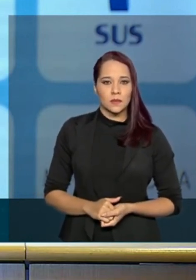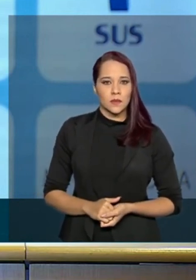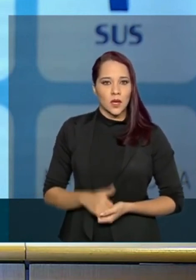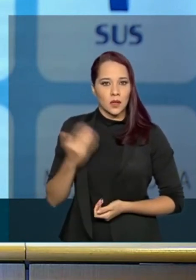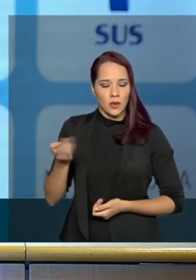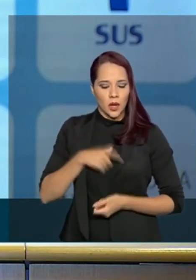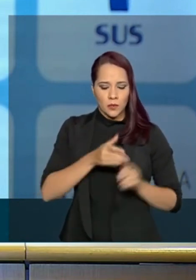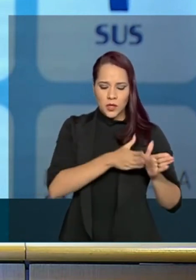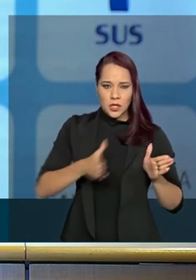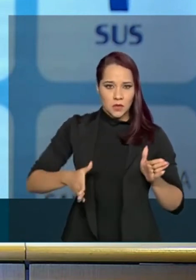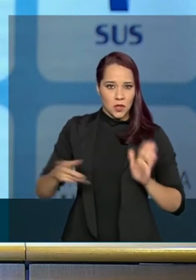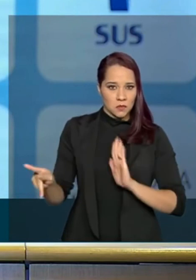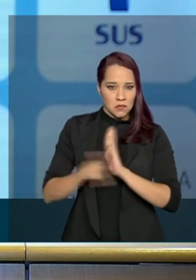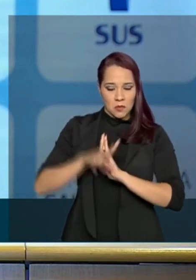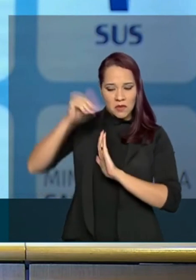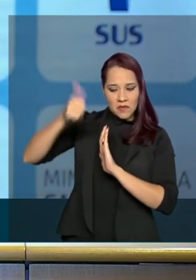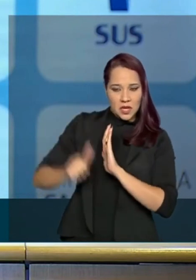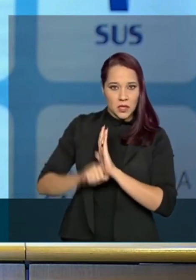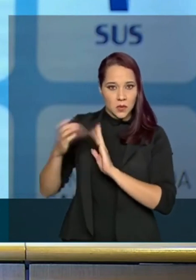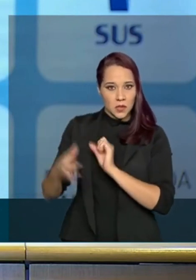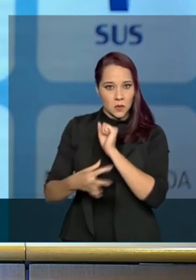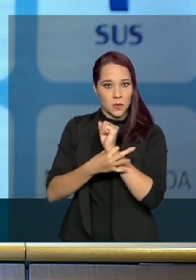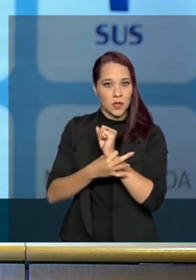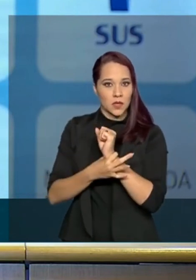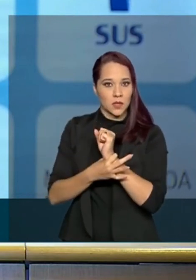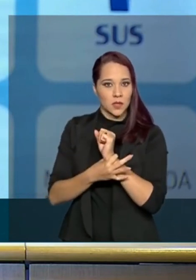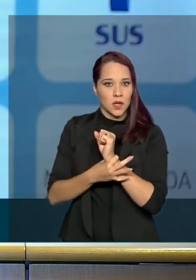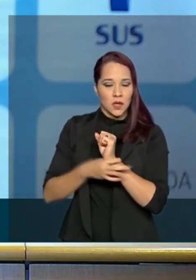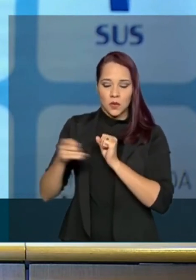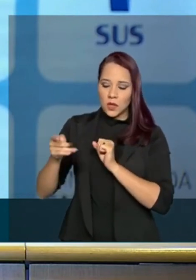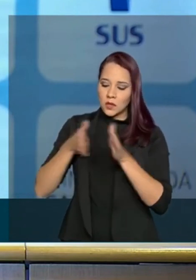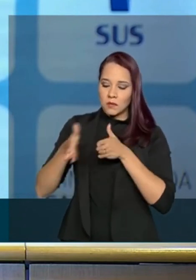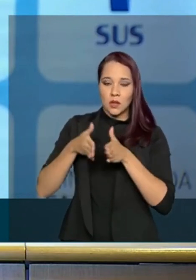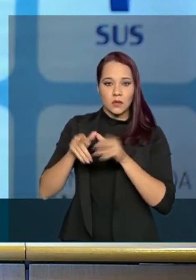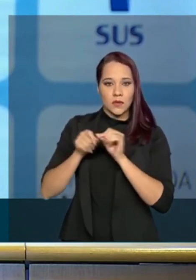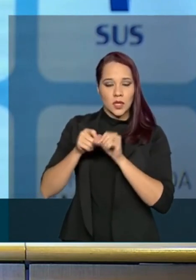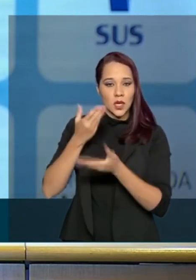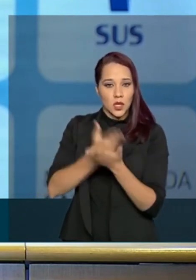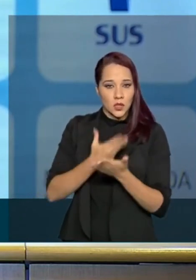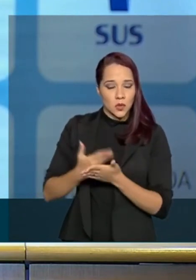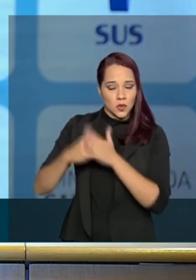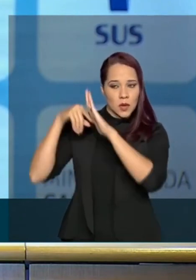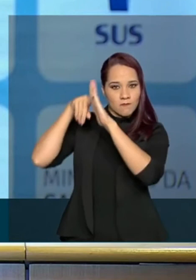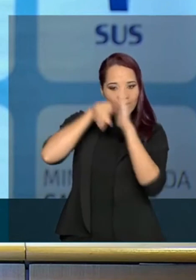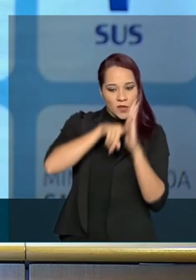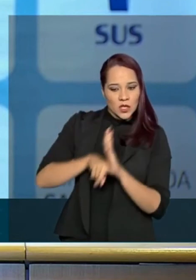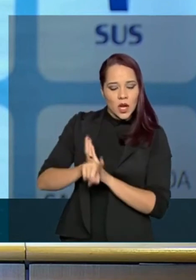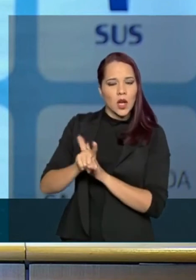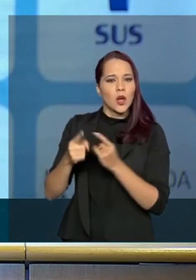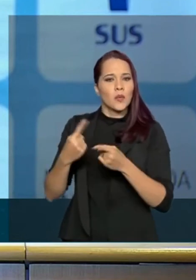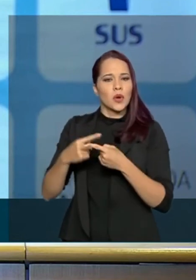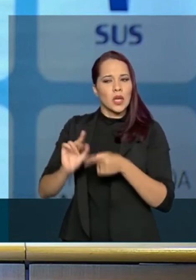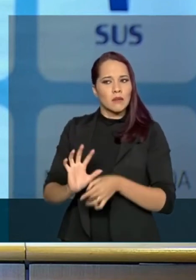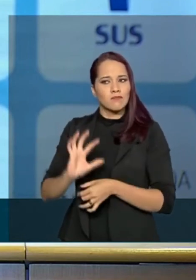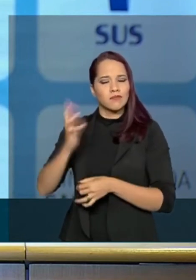Trata-se de procedimento padrão de avaliação de segurança durante a realização de estudos clínicos para investigar a